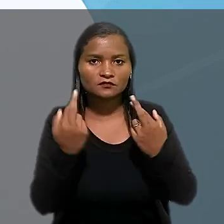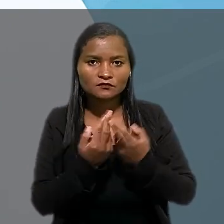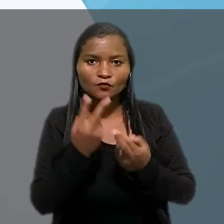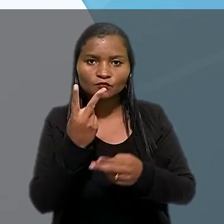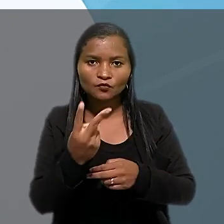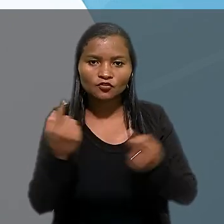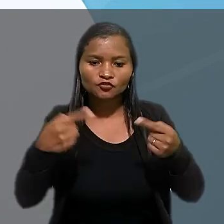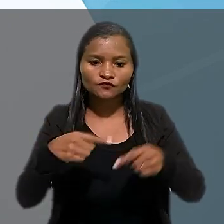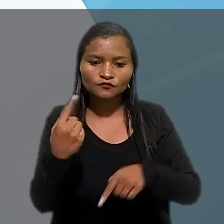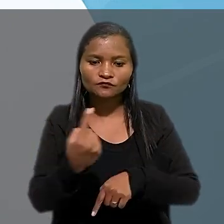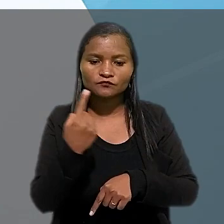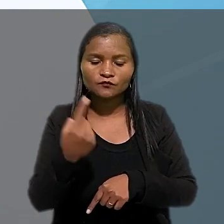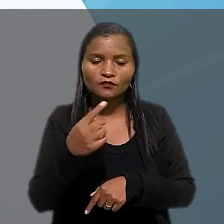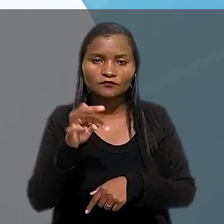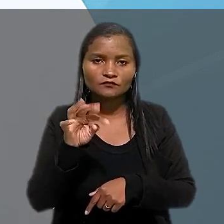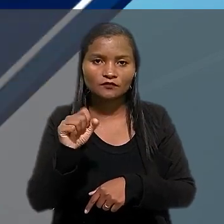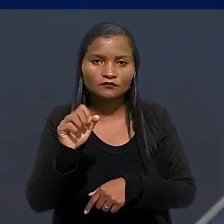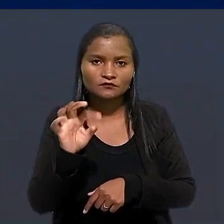dissídios individuais do TST.